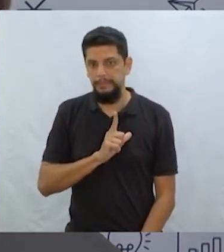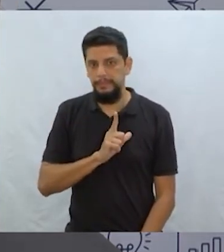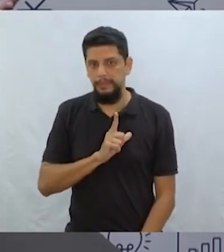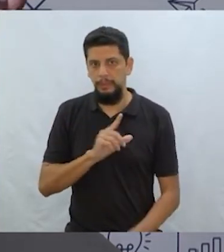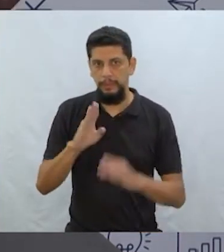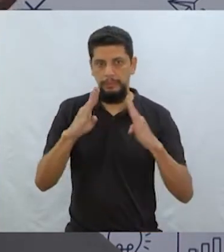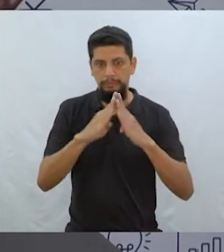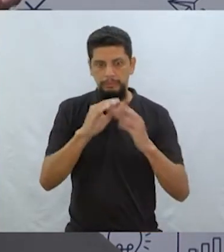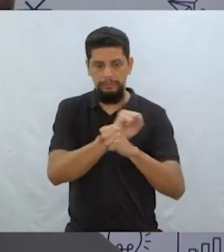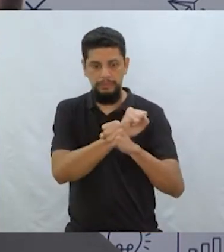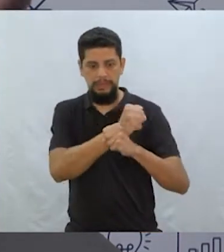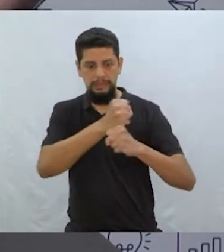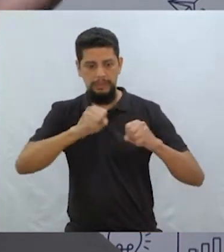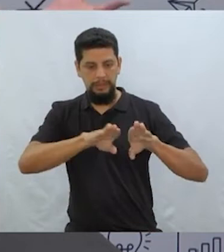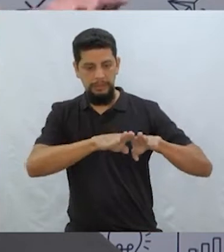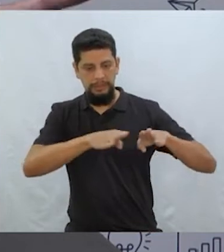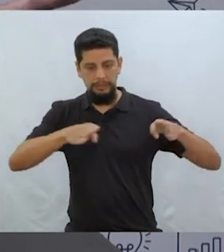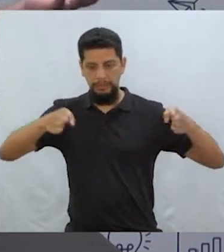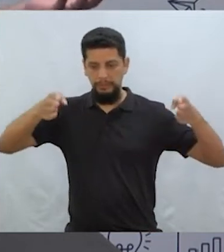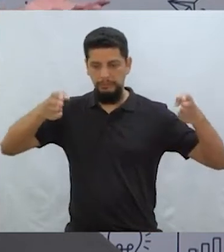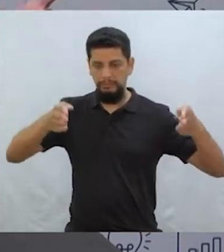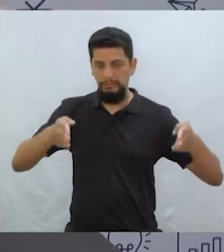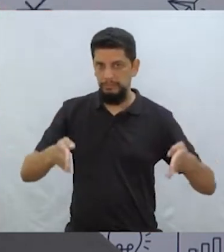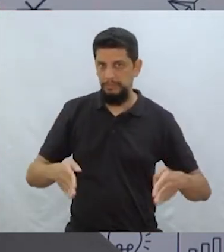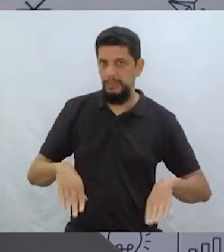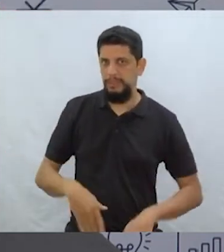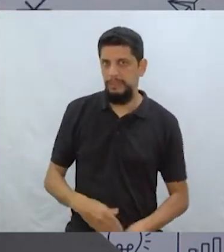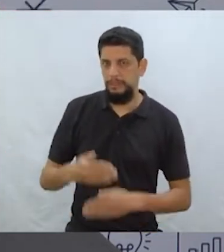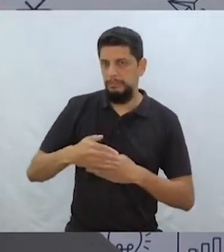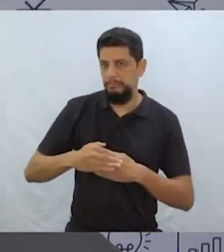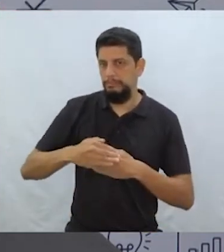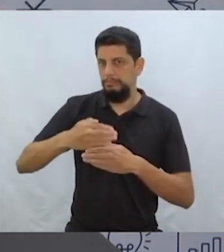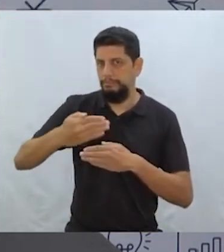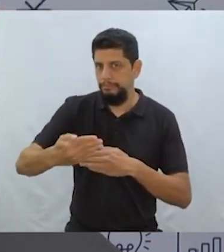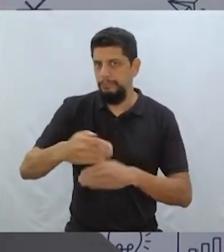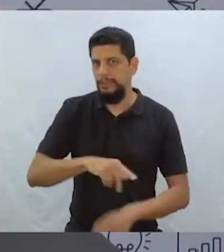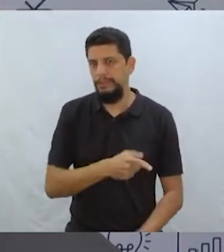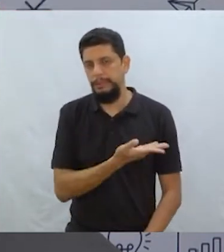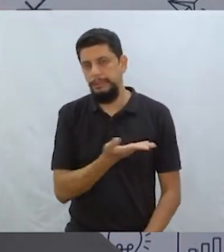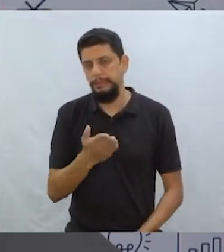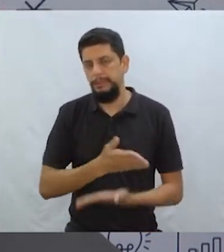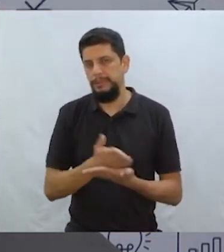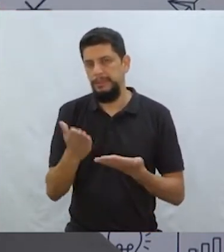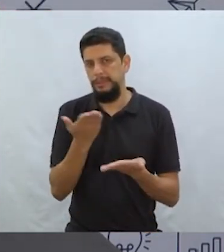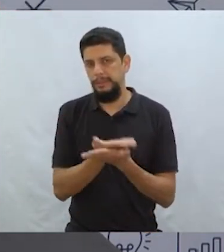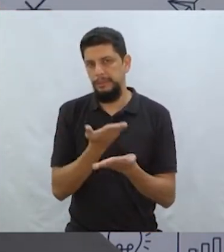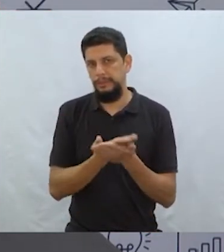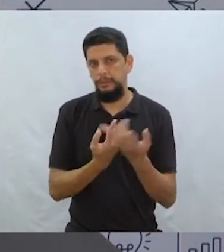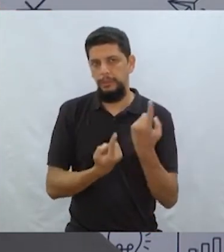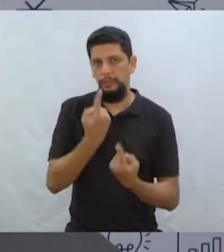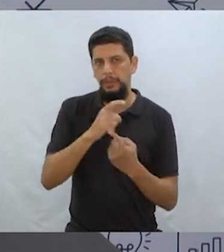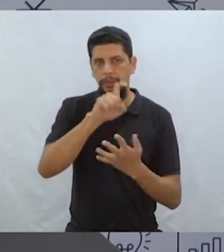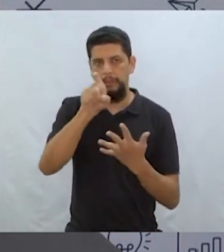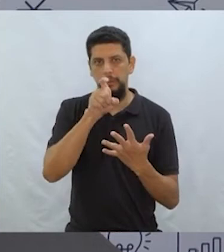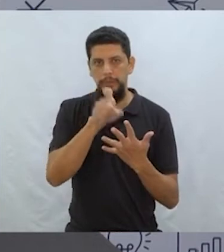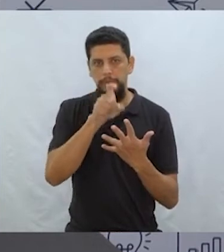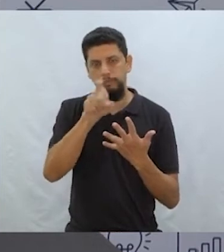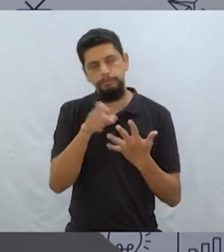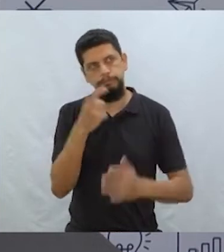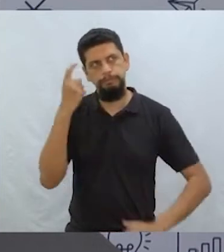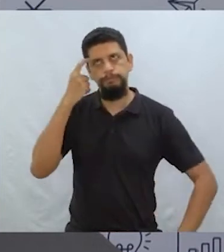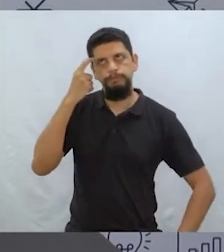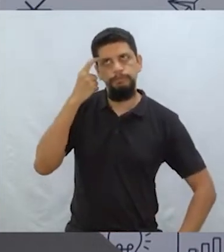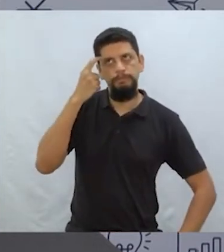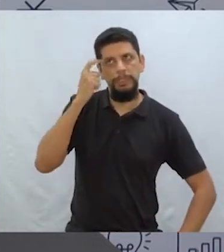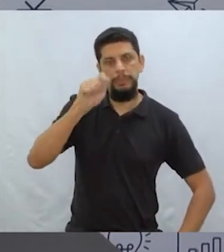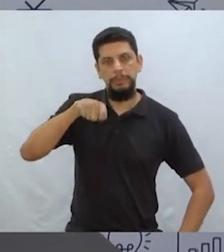aquele Casarão aquela mesa grande a partir disso né do início da nossa aula quais hipóteses podemos